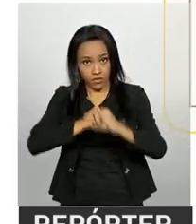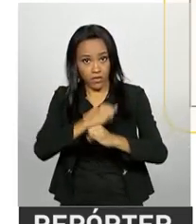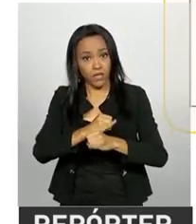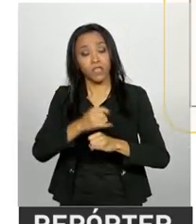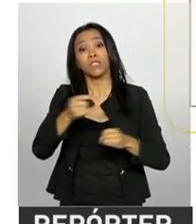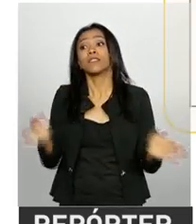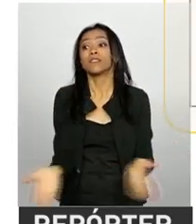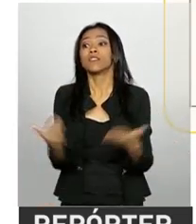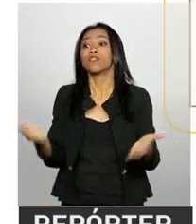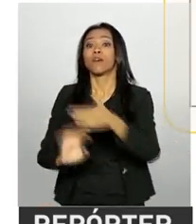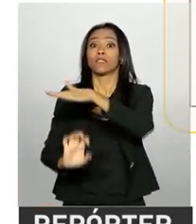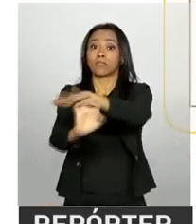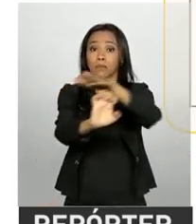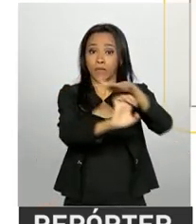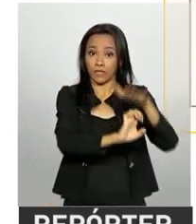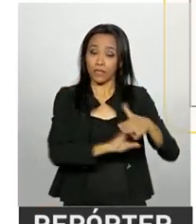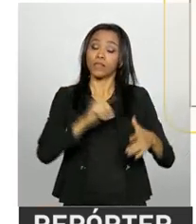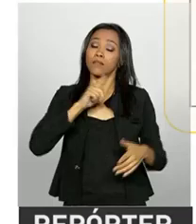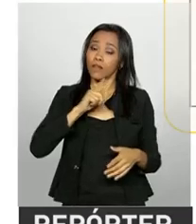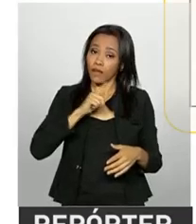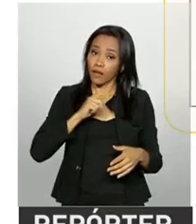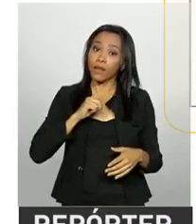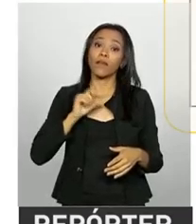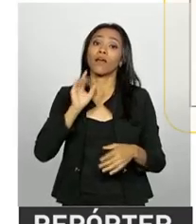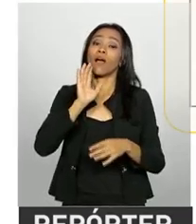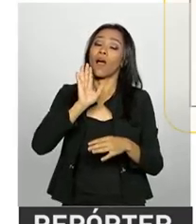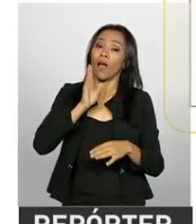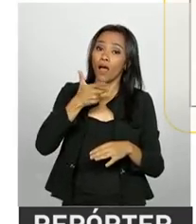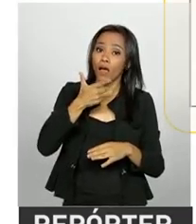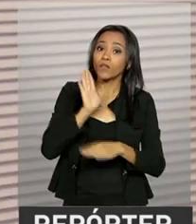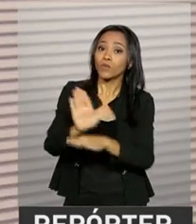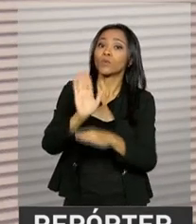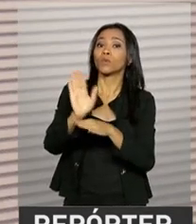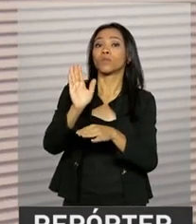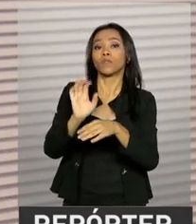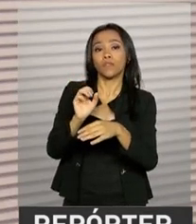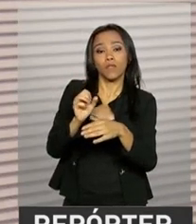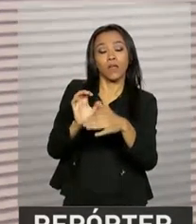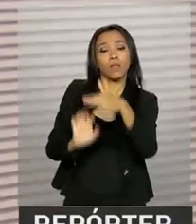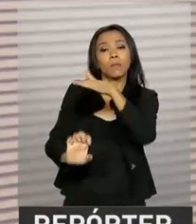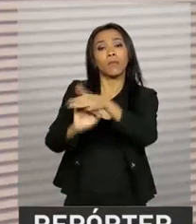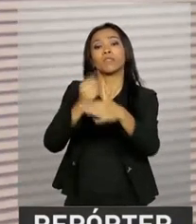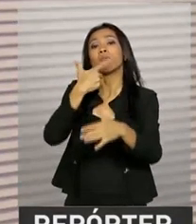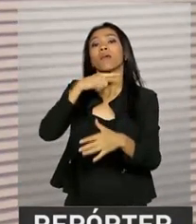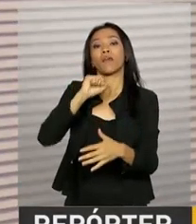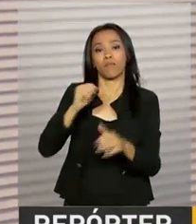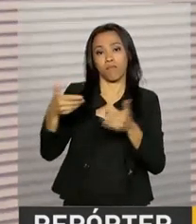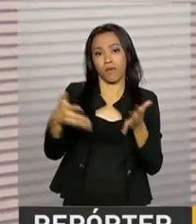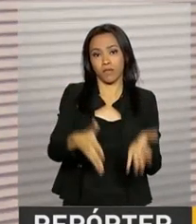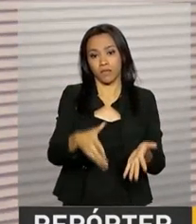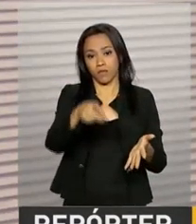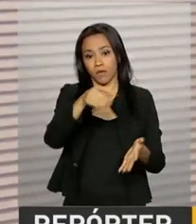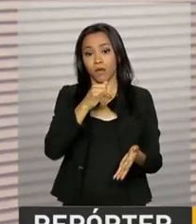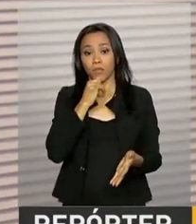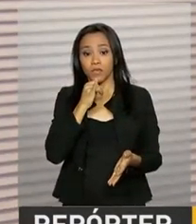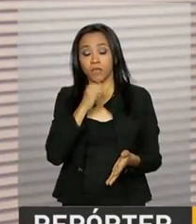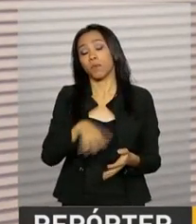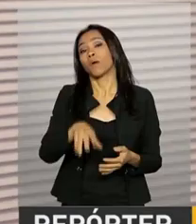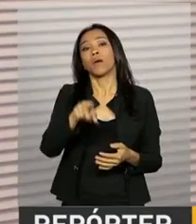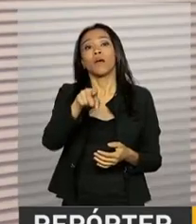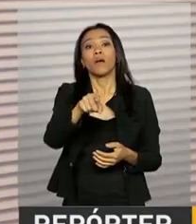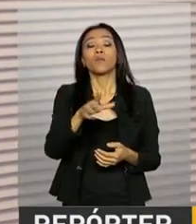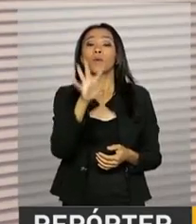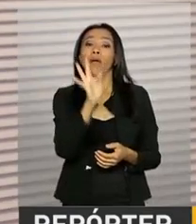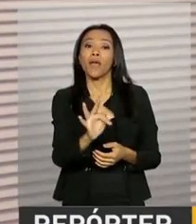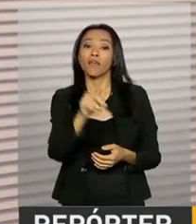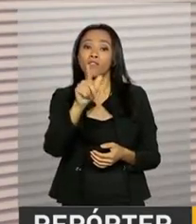empresas o programa oferece ainda benefícios para quem participa com a isenção do do recolhimento de fgts e